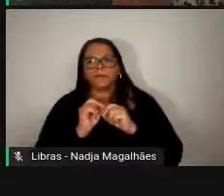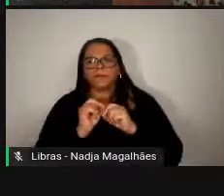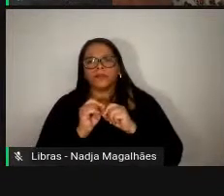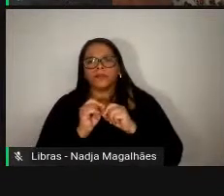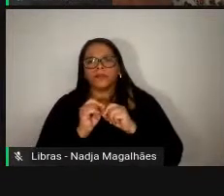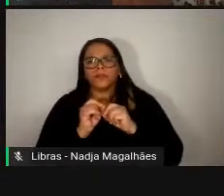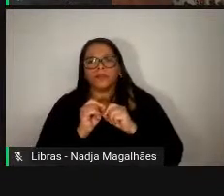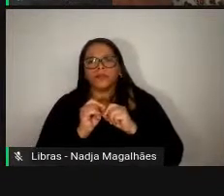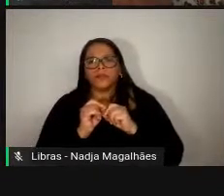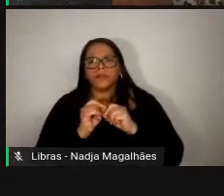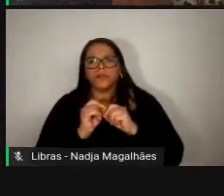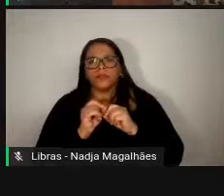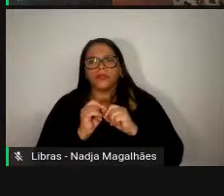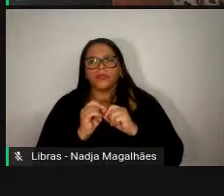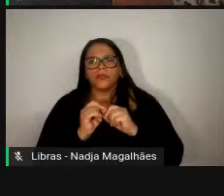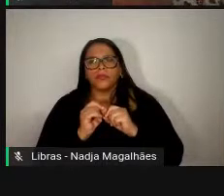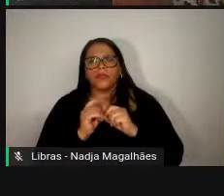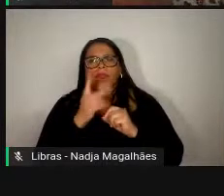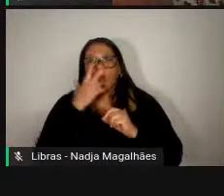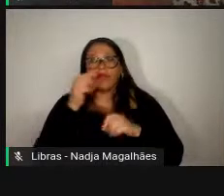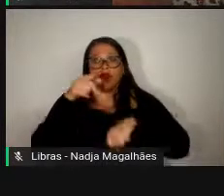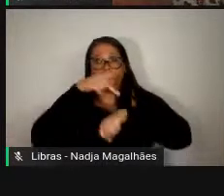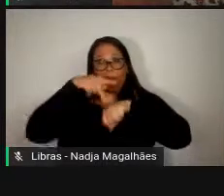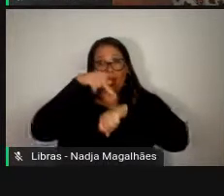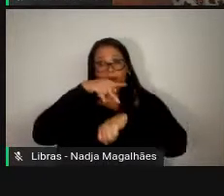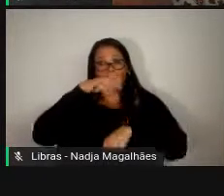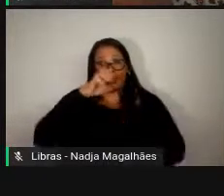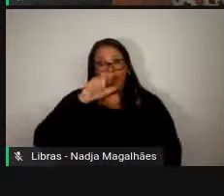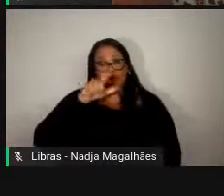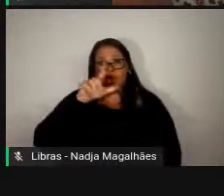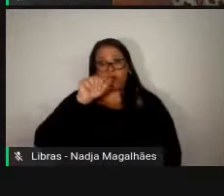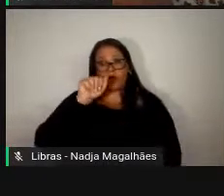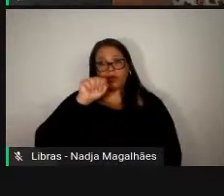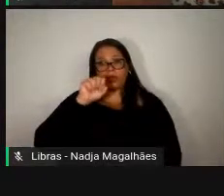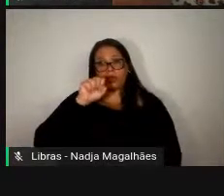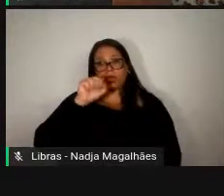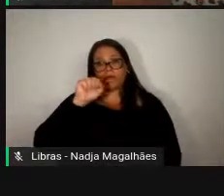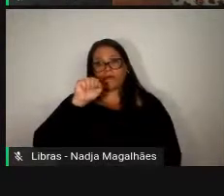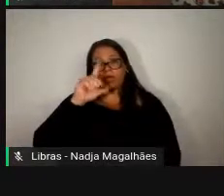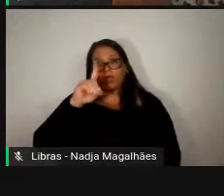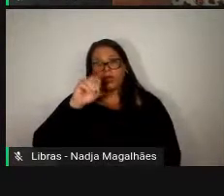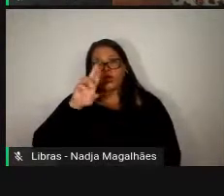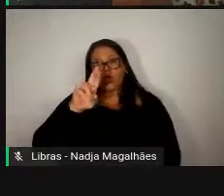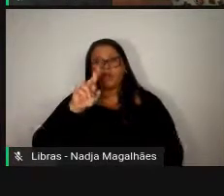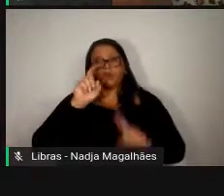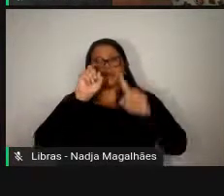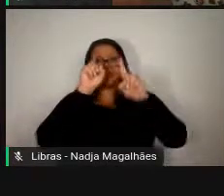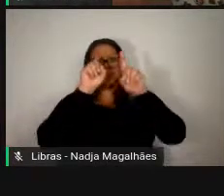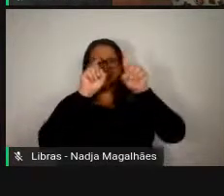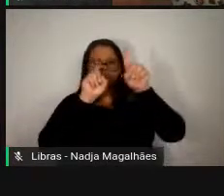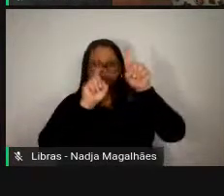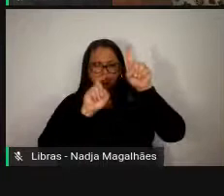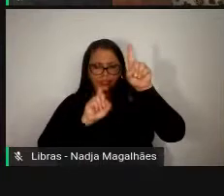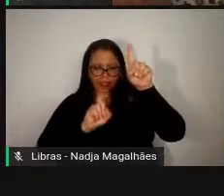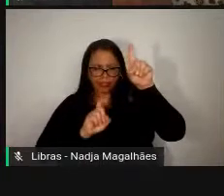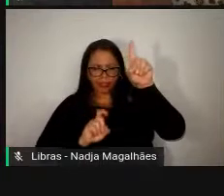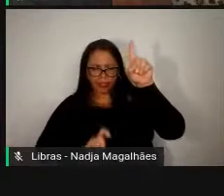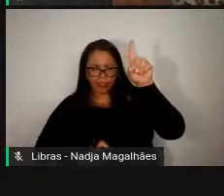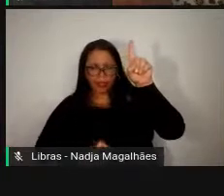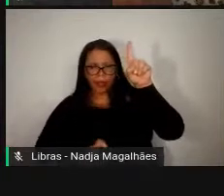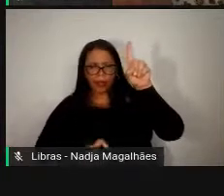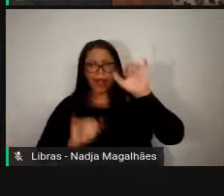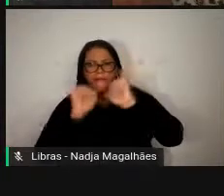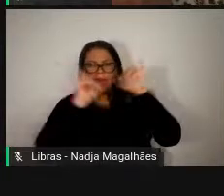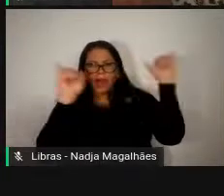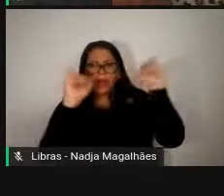no Parlamento de El Salvador. Esse daqui, você olha o site, você rola o site inteirinho, você não consegue encontrar a informação